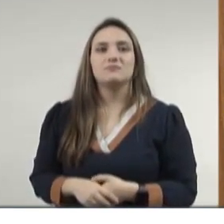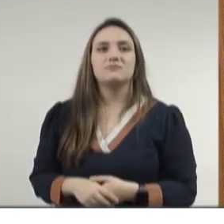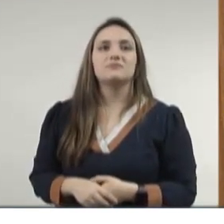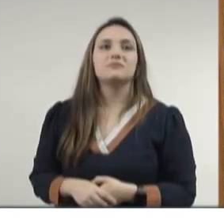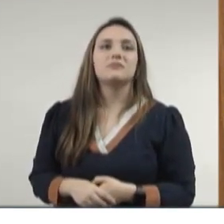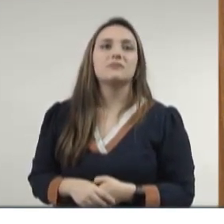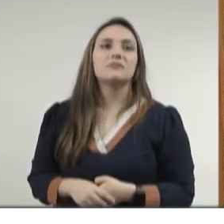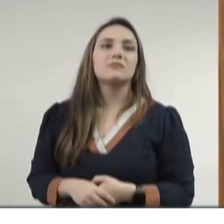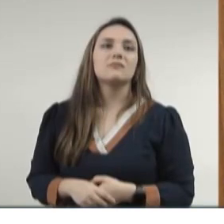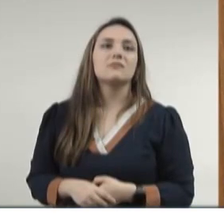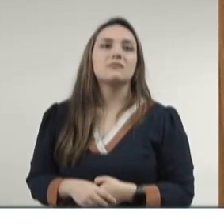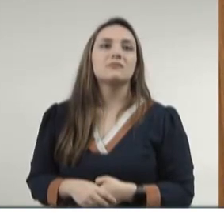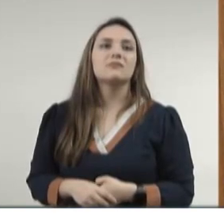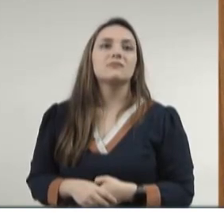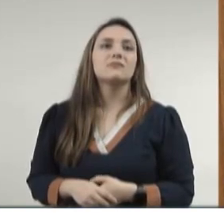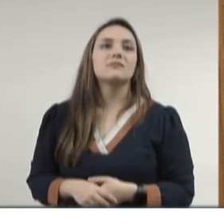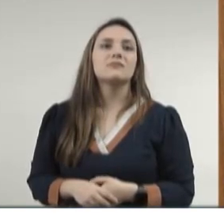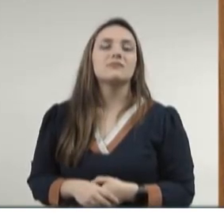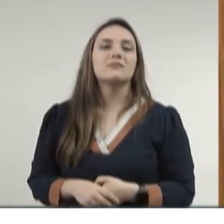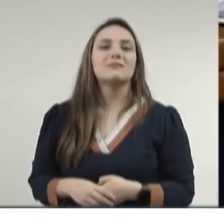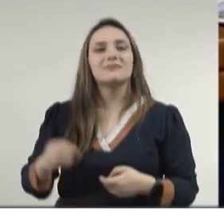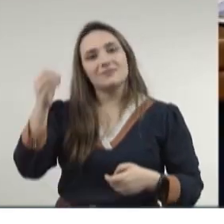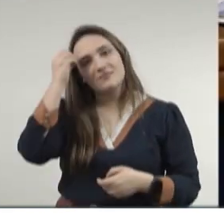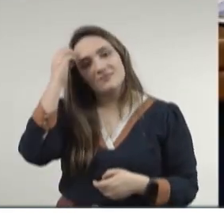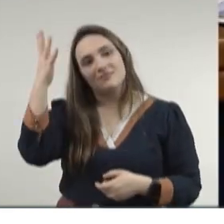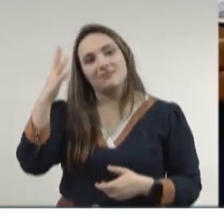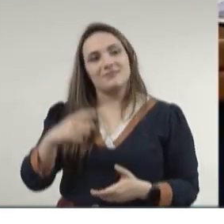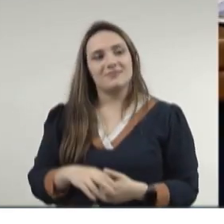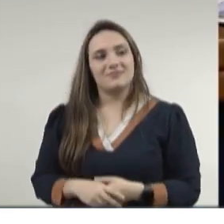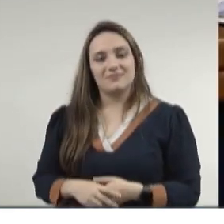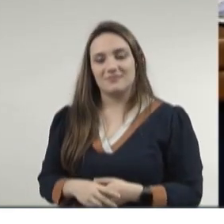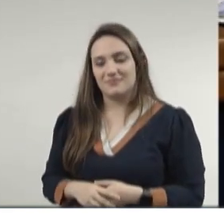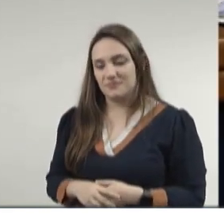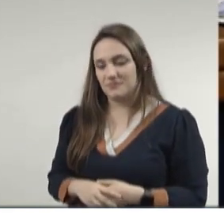ele me fugiu o nome,